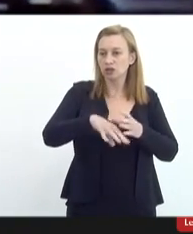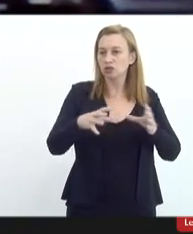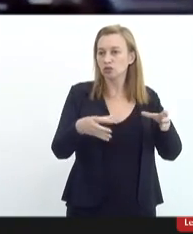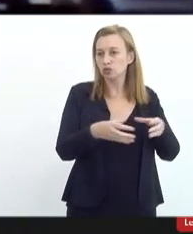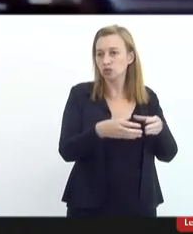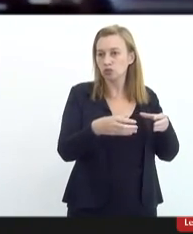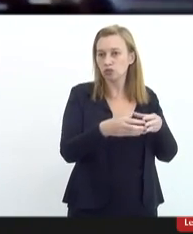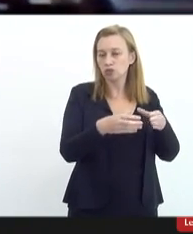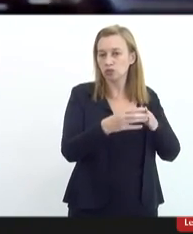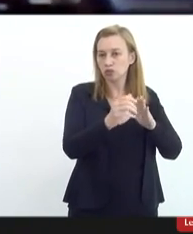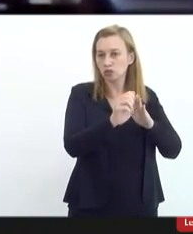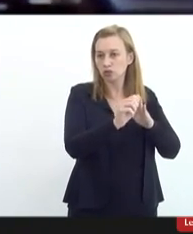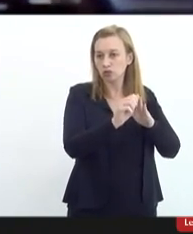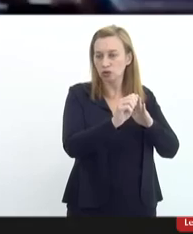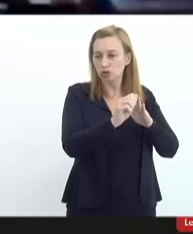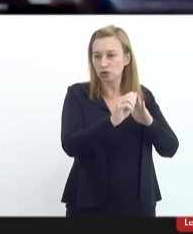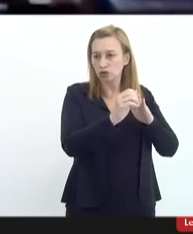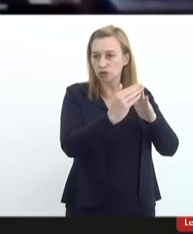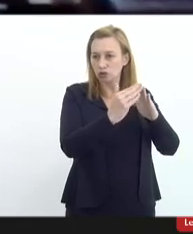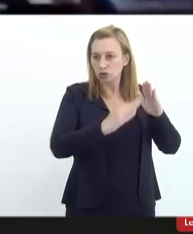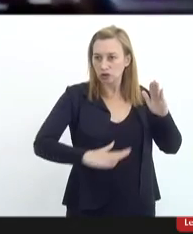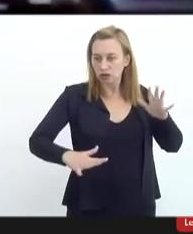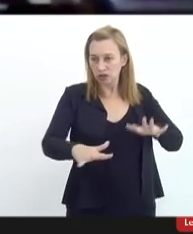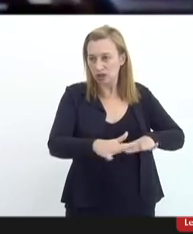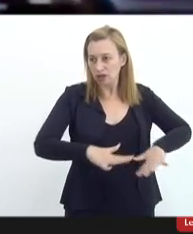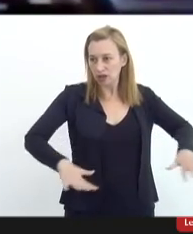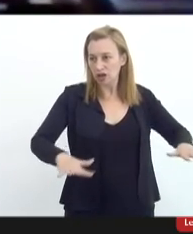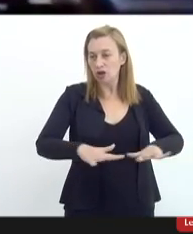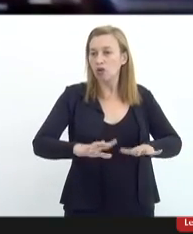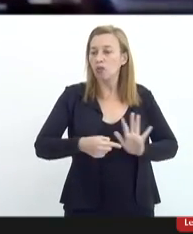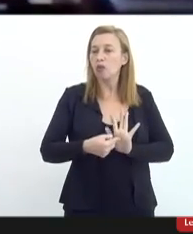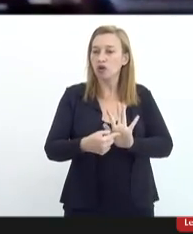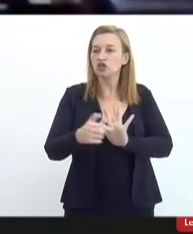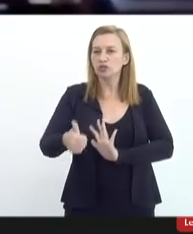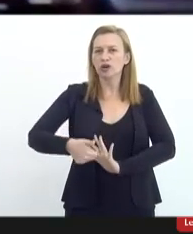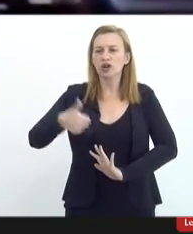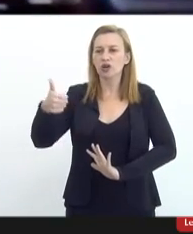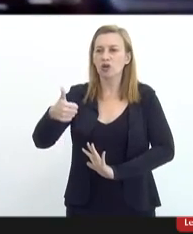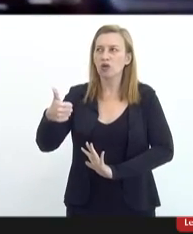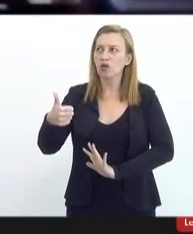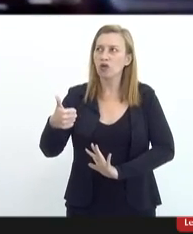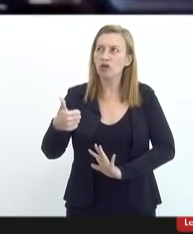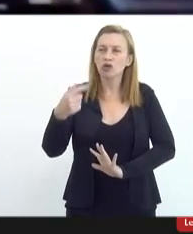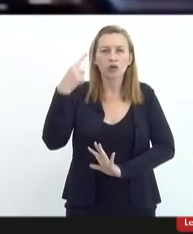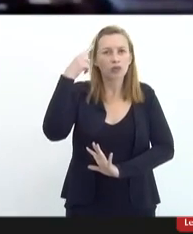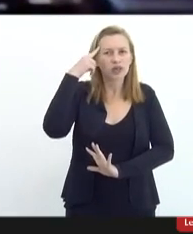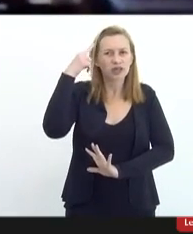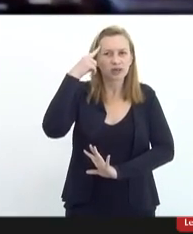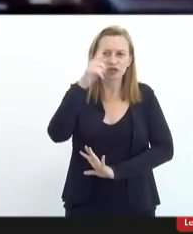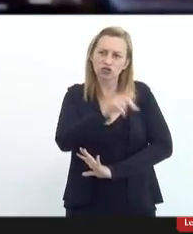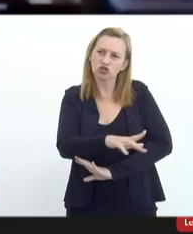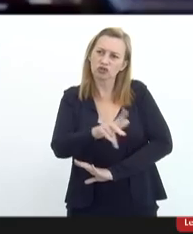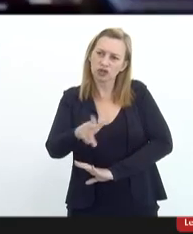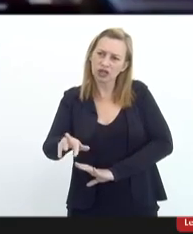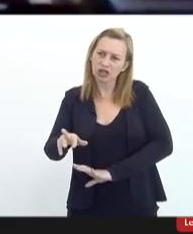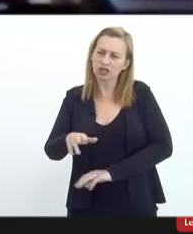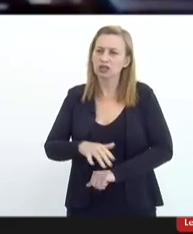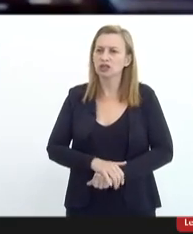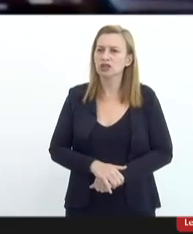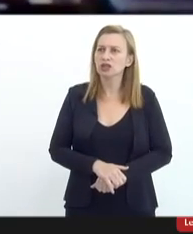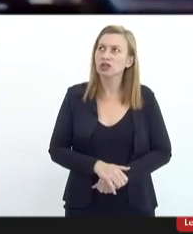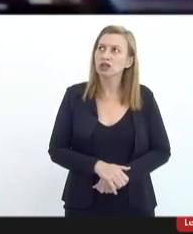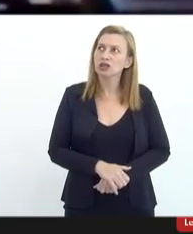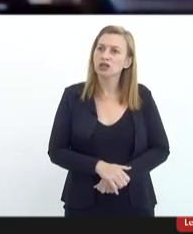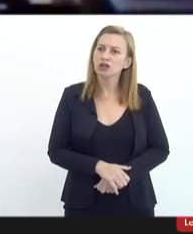que mostra bem a maneira diversa de pensamento. Dizem que